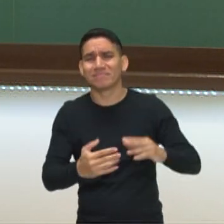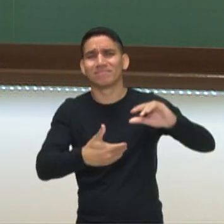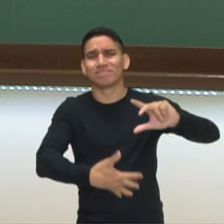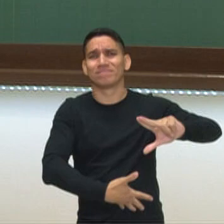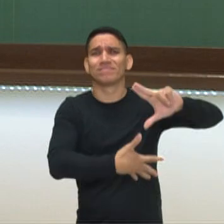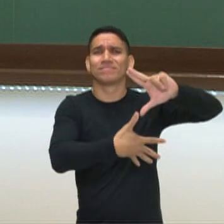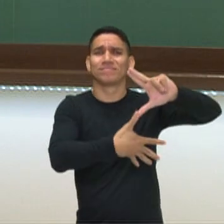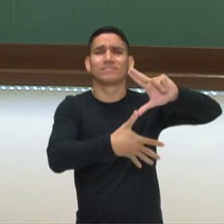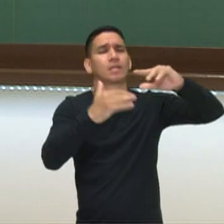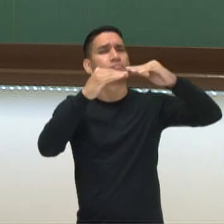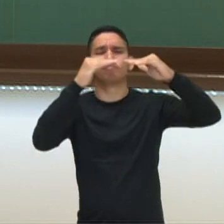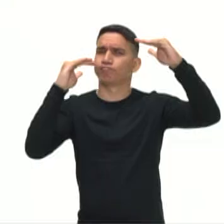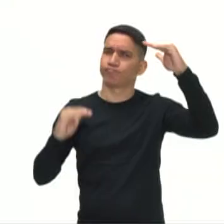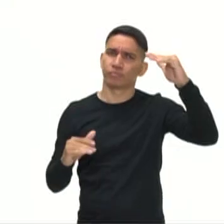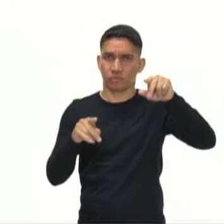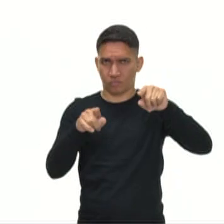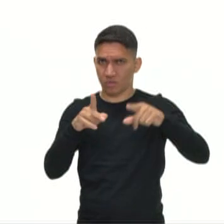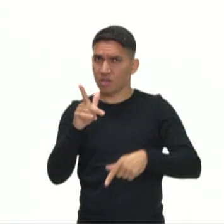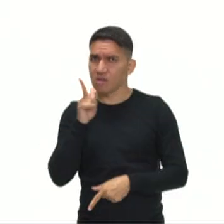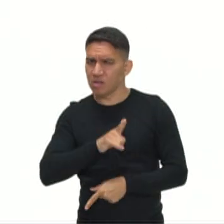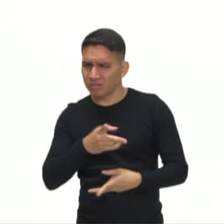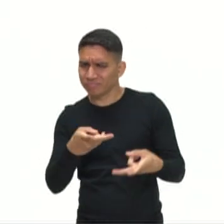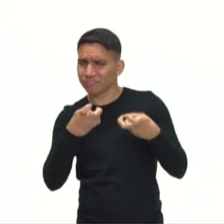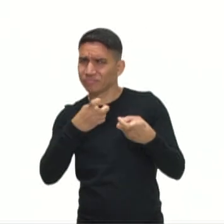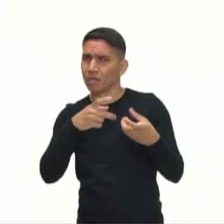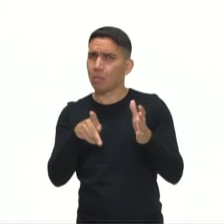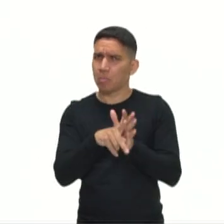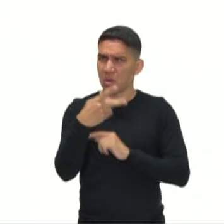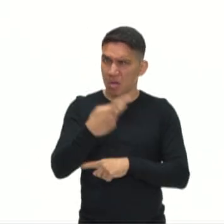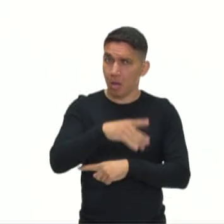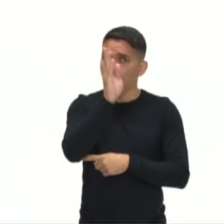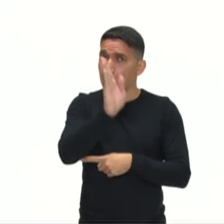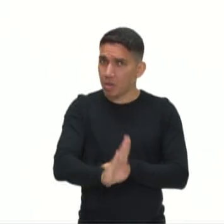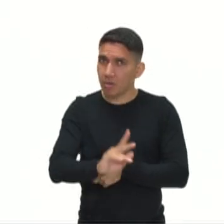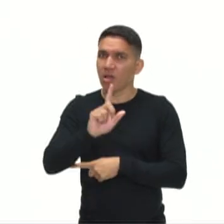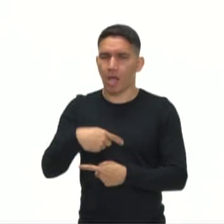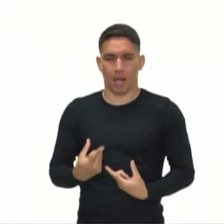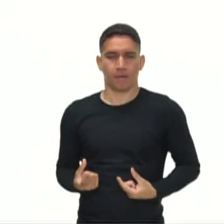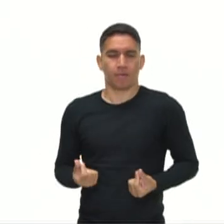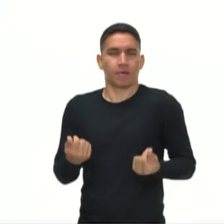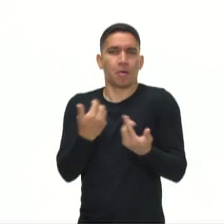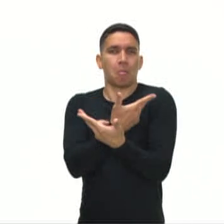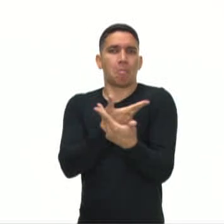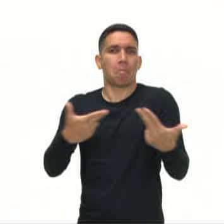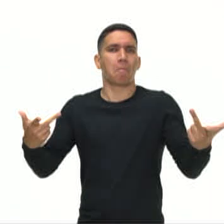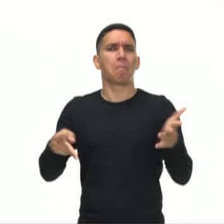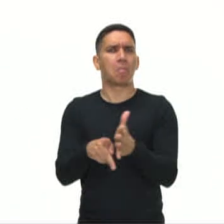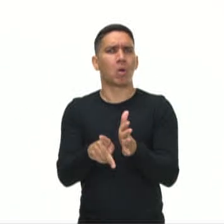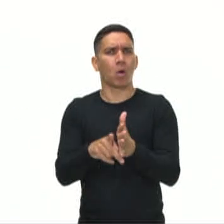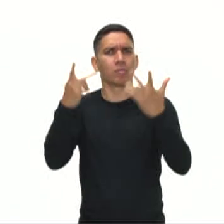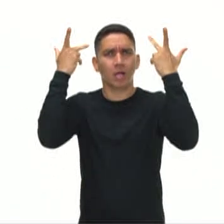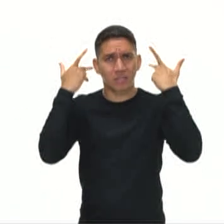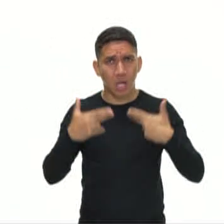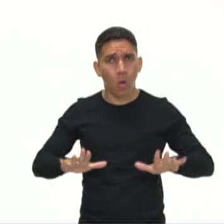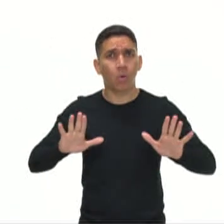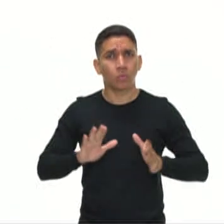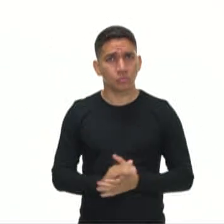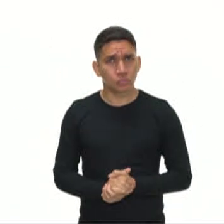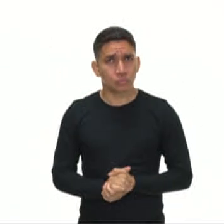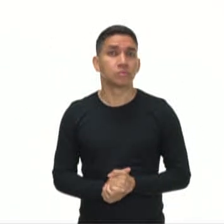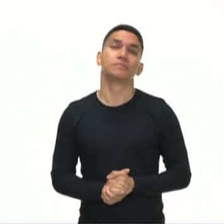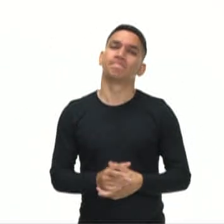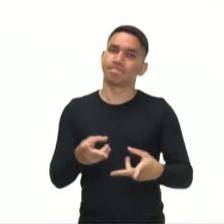desigual, tá? Você considera o Brasil um país rico de recursos naturais? Veja,